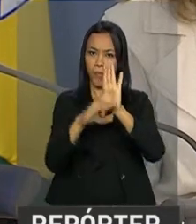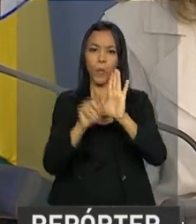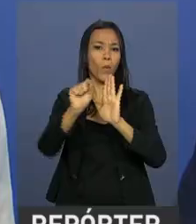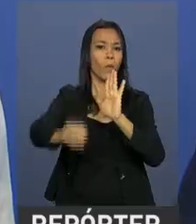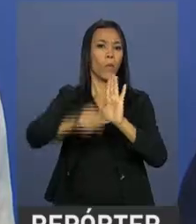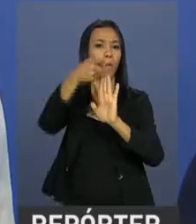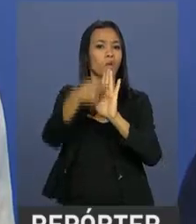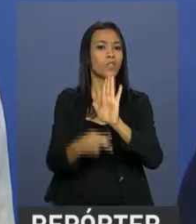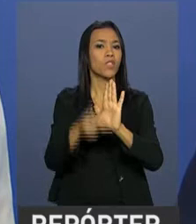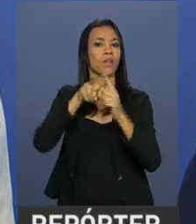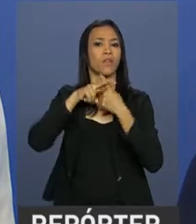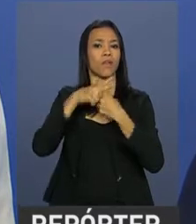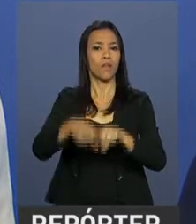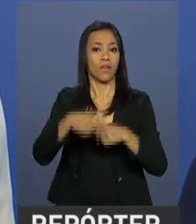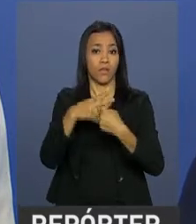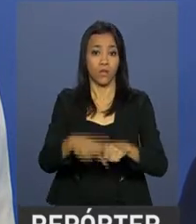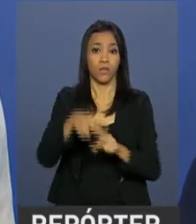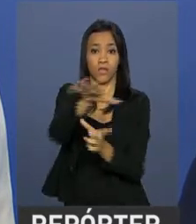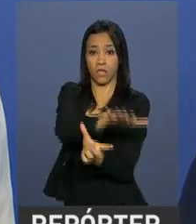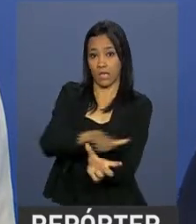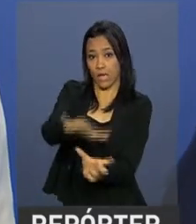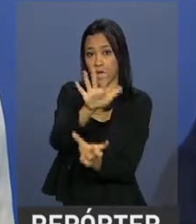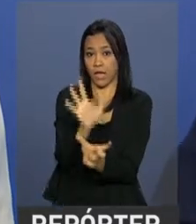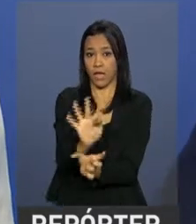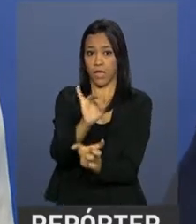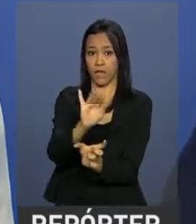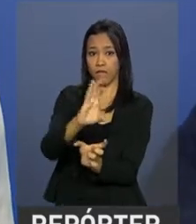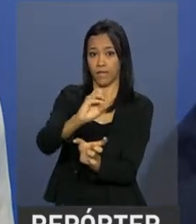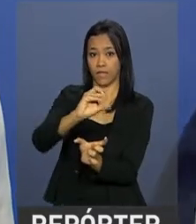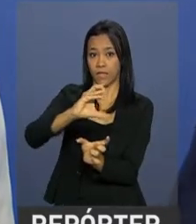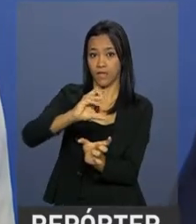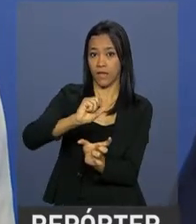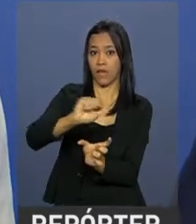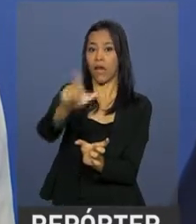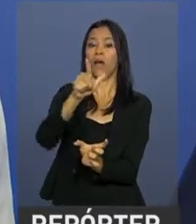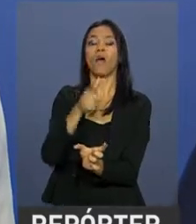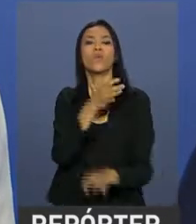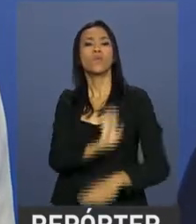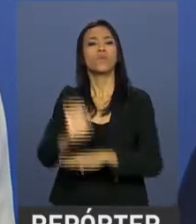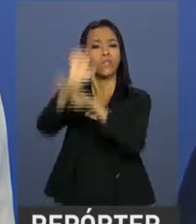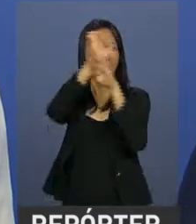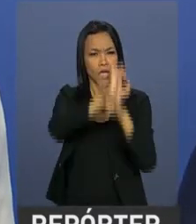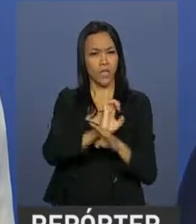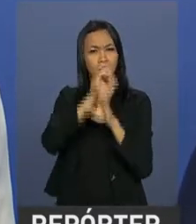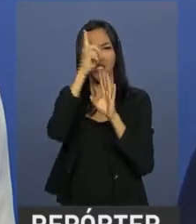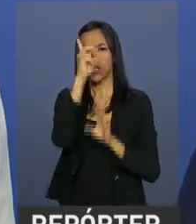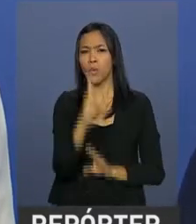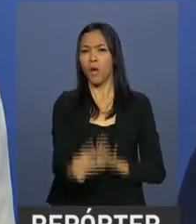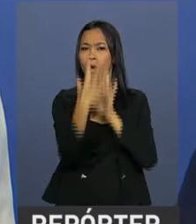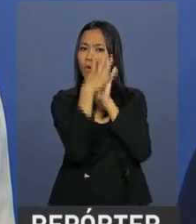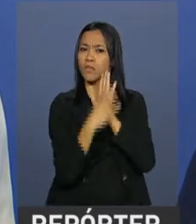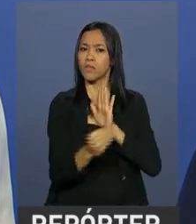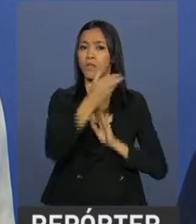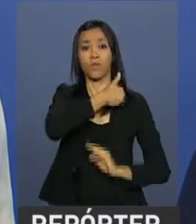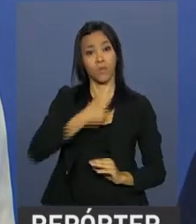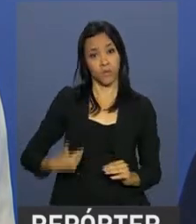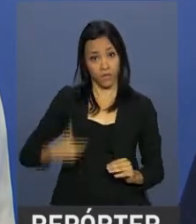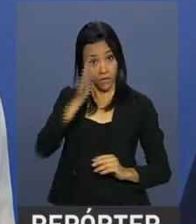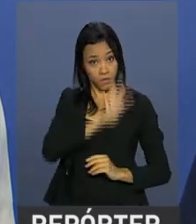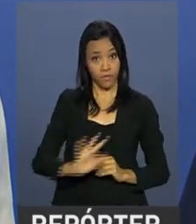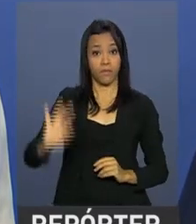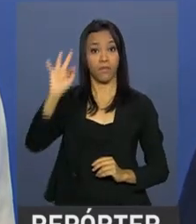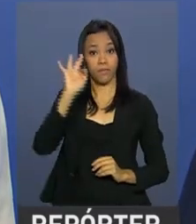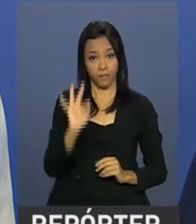projeto de ajuste fiscal dos estados, seguindo o exemplo do ajuste fiscal da